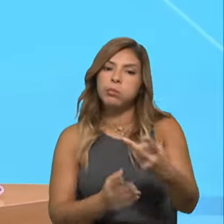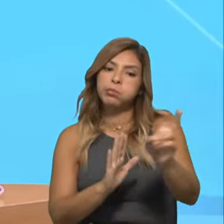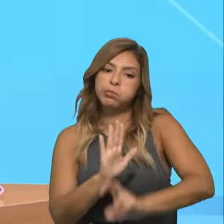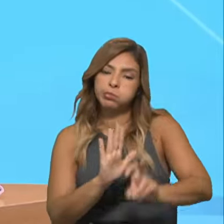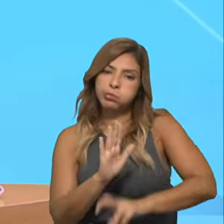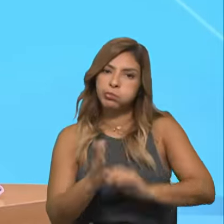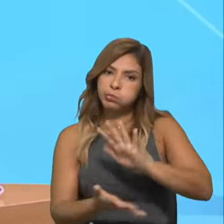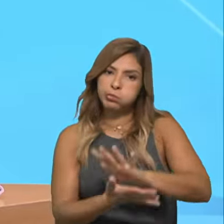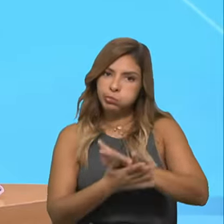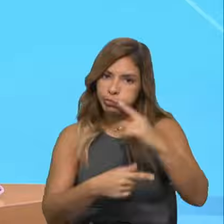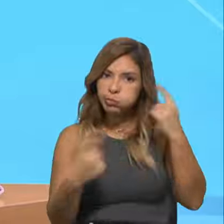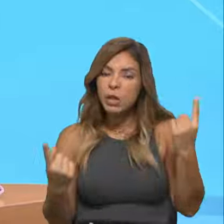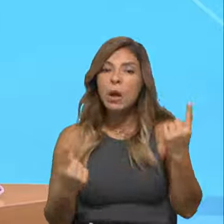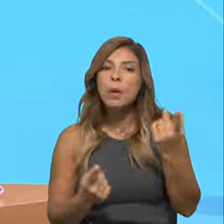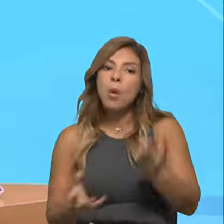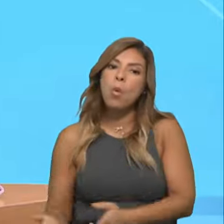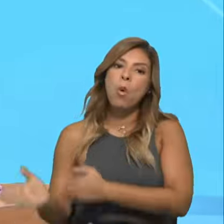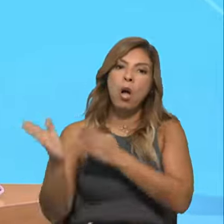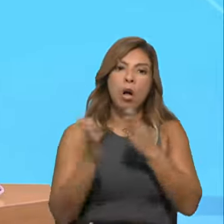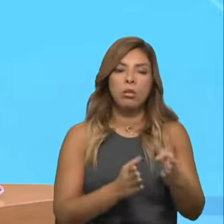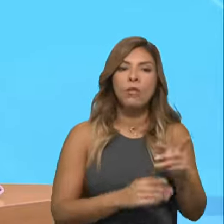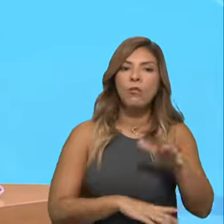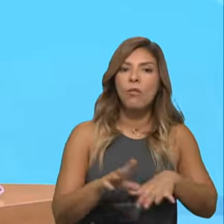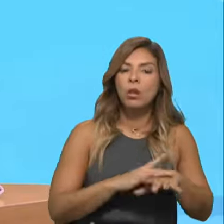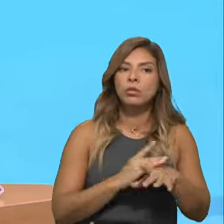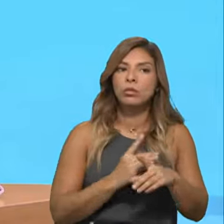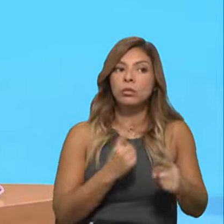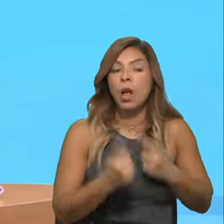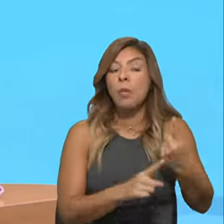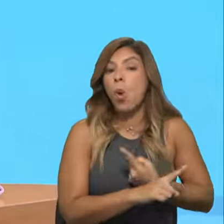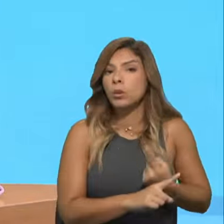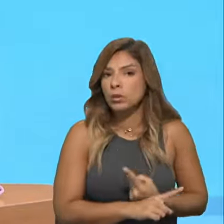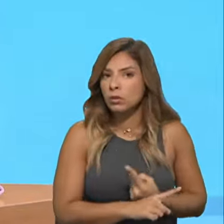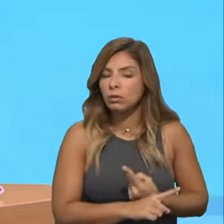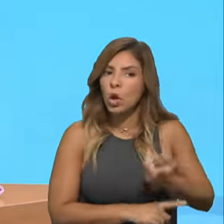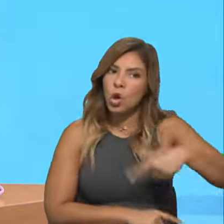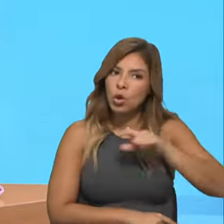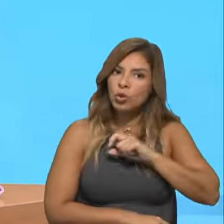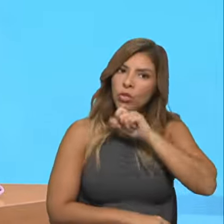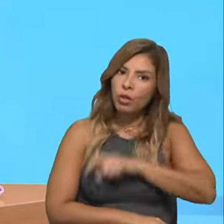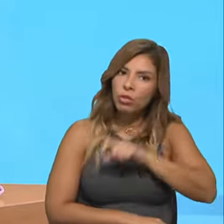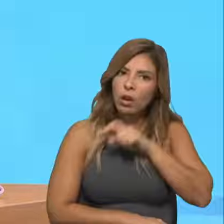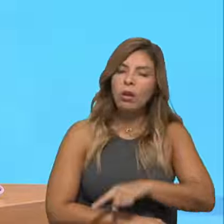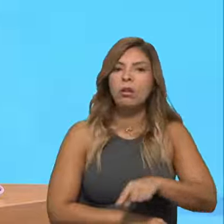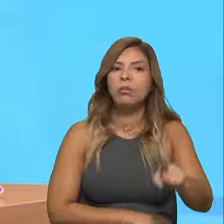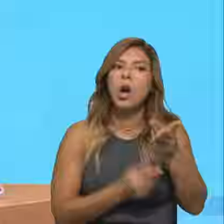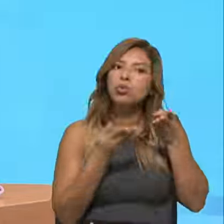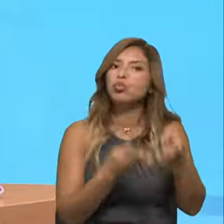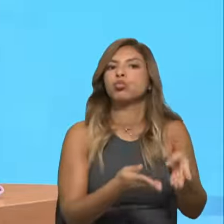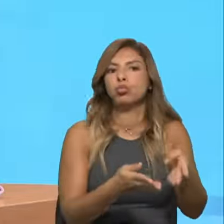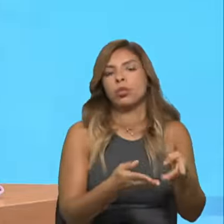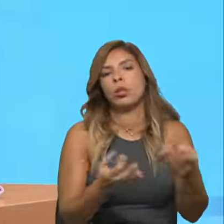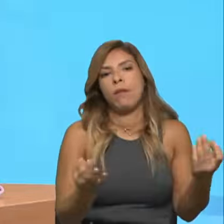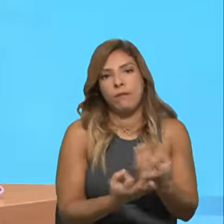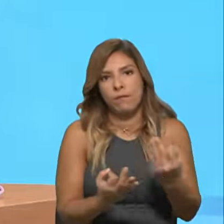necessário fazer alguma coisa. E nessa alguma coisa, por exemplo, que está ao alcance de todos nós, está a possibilidade de nós podermos ajudar essas